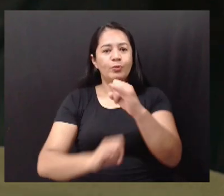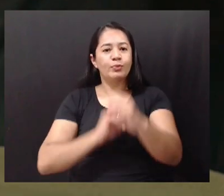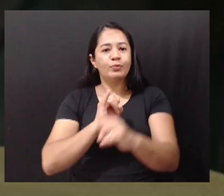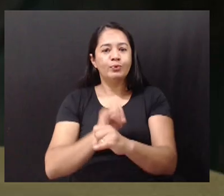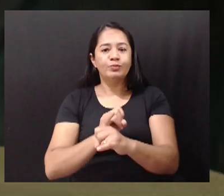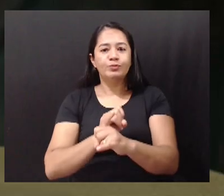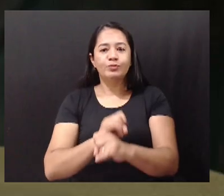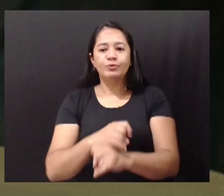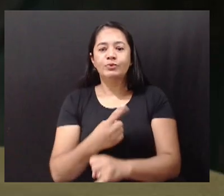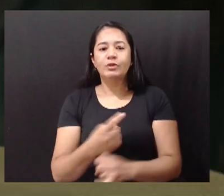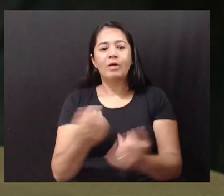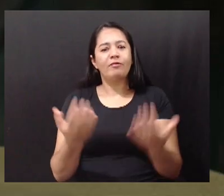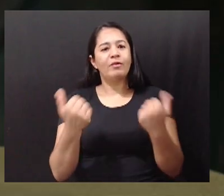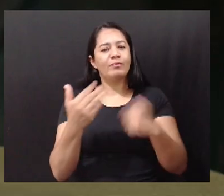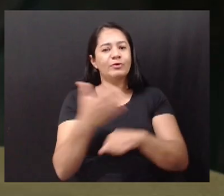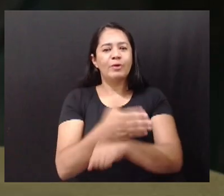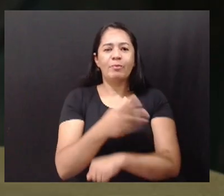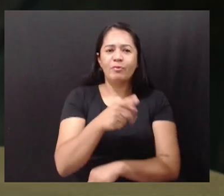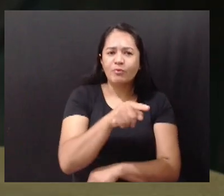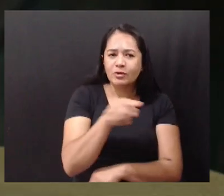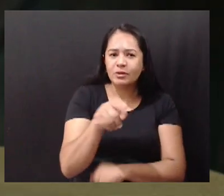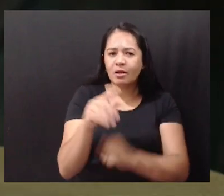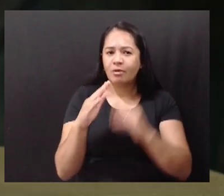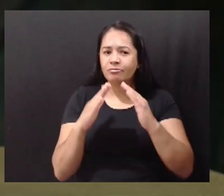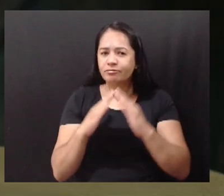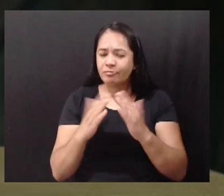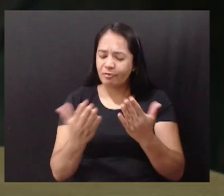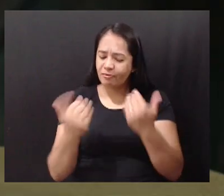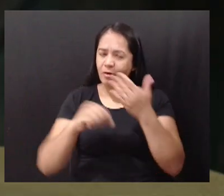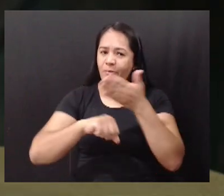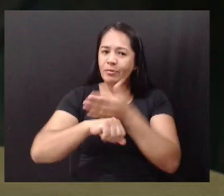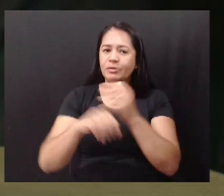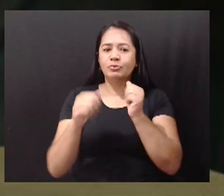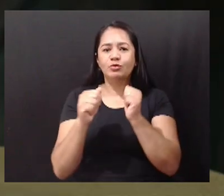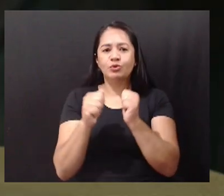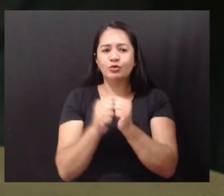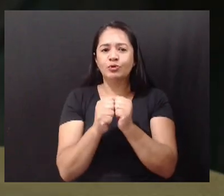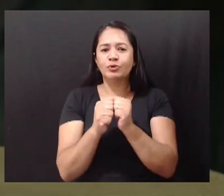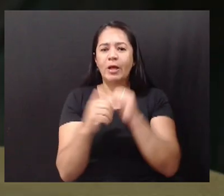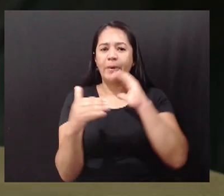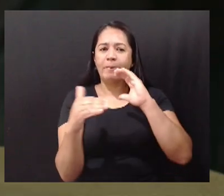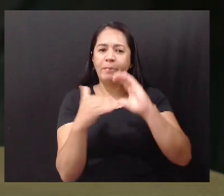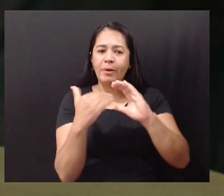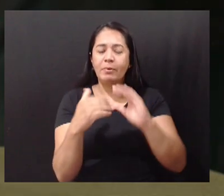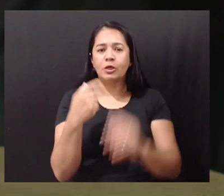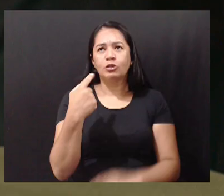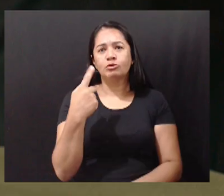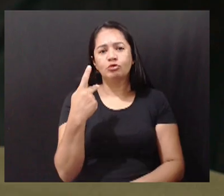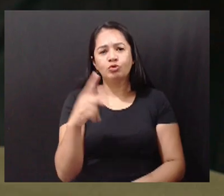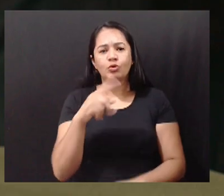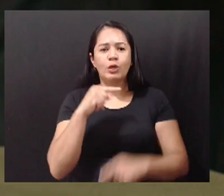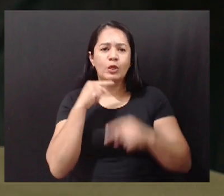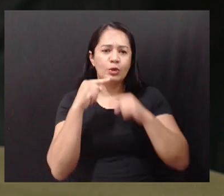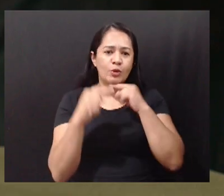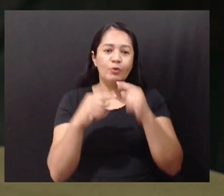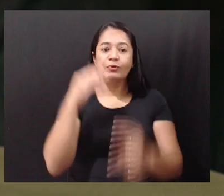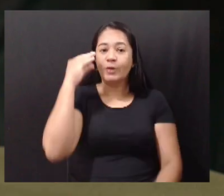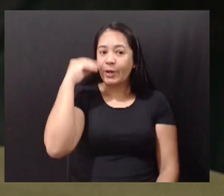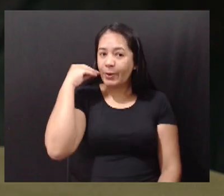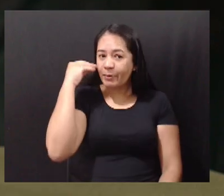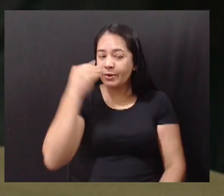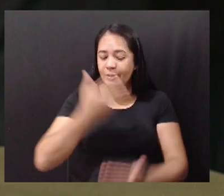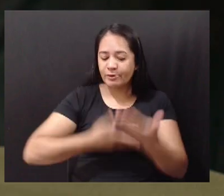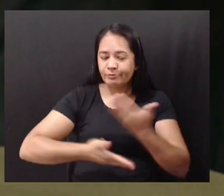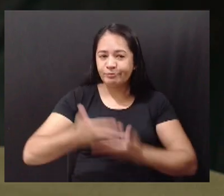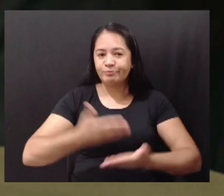sua participação. Você de casa, participe com a gente, mande a sua dúvida, compartilhe a sua experiência. O telefone tá na